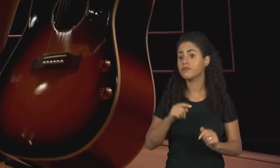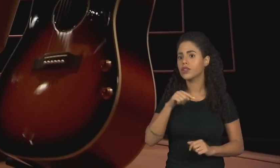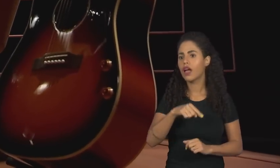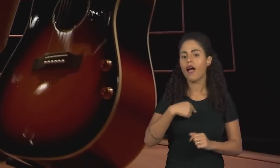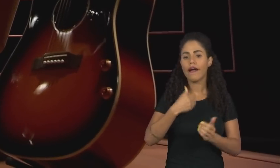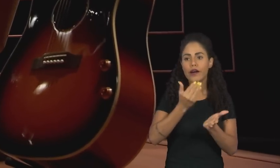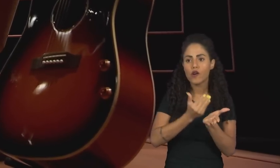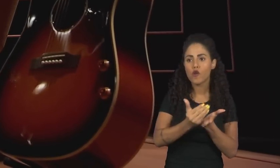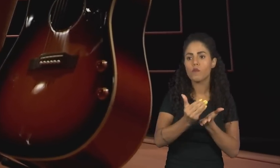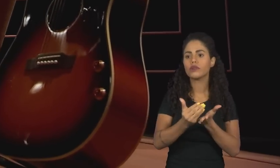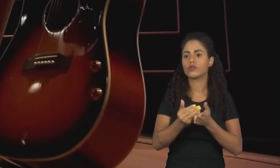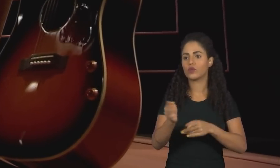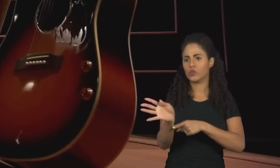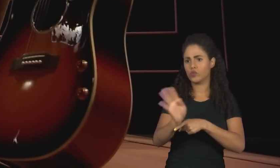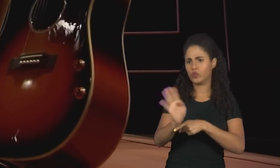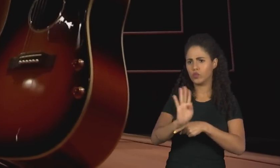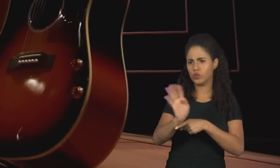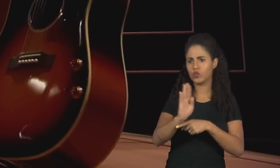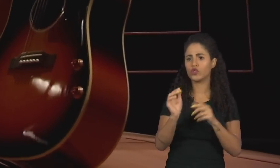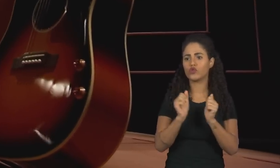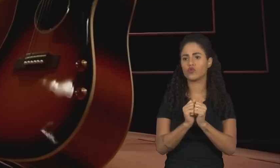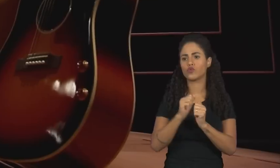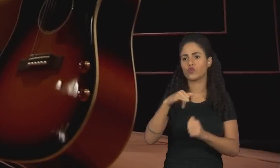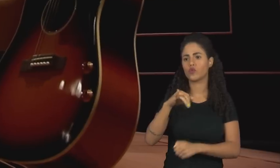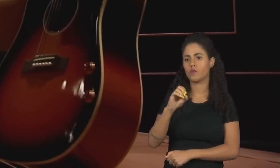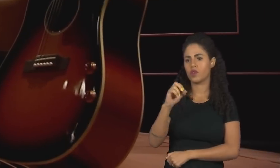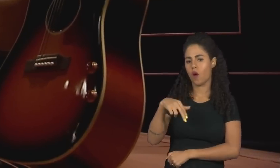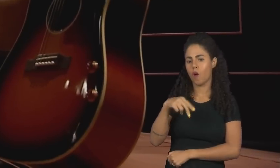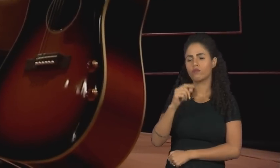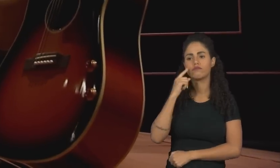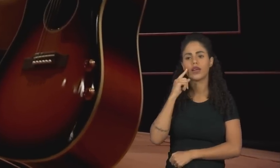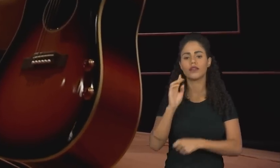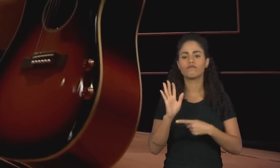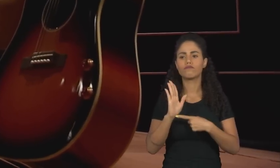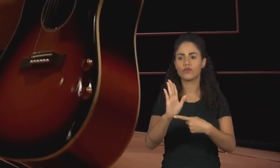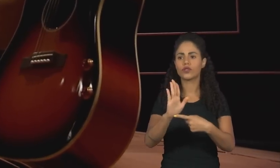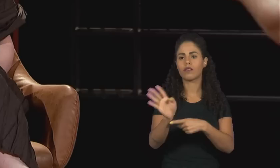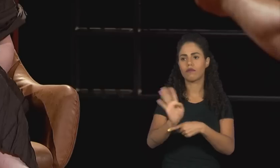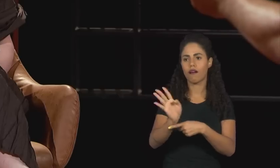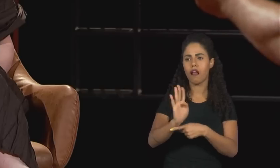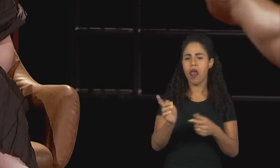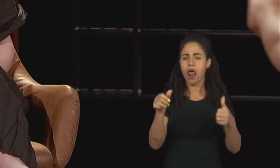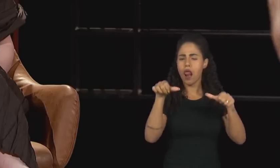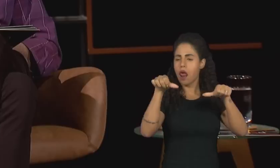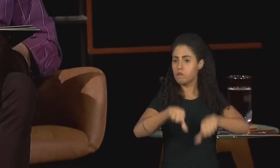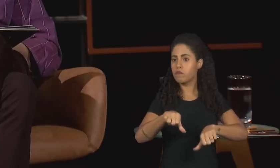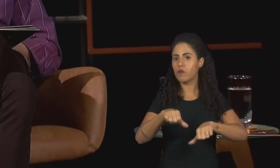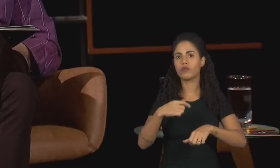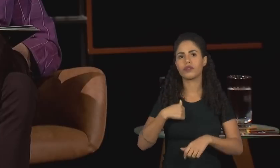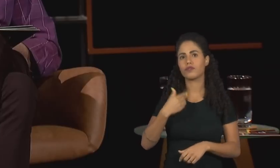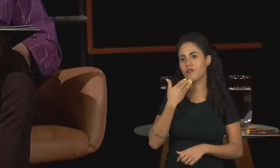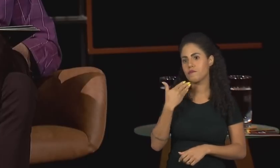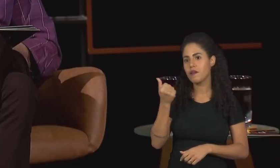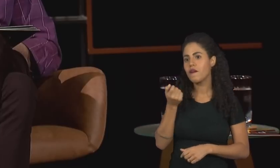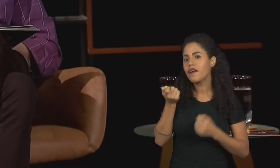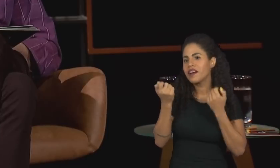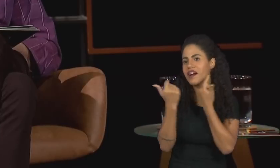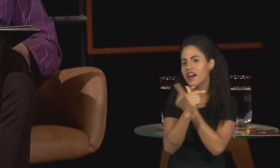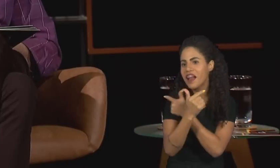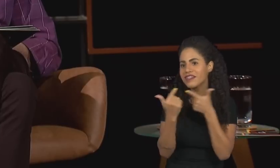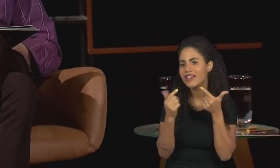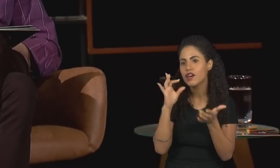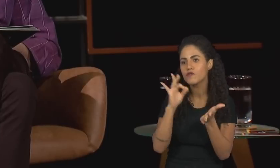começou a estourar o meu clipe lá com o Marcos Mion também, ele apresentava os piores clipes da Green Hair, que eu achava o melhor, porque realmente mostrava o que